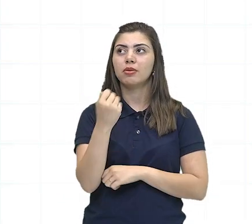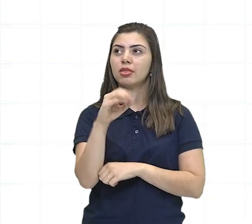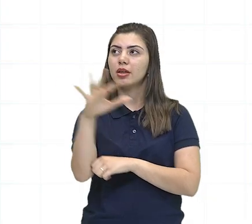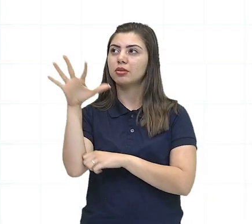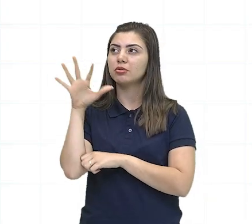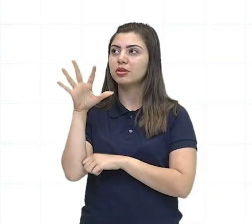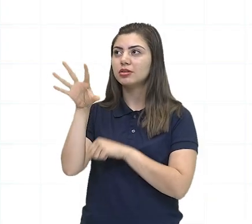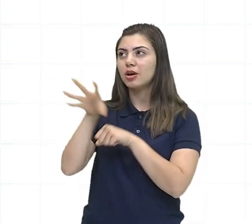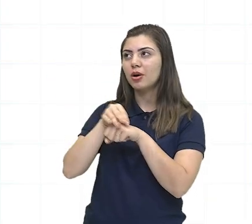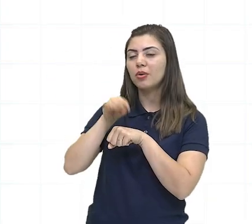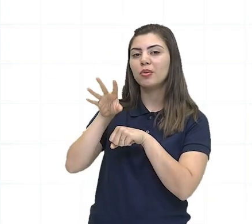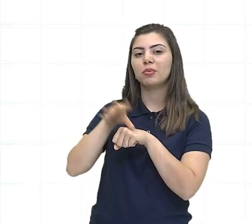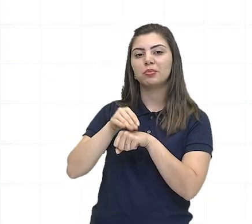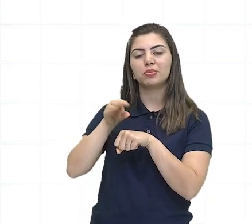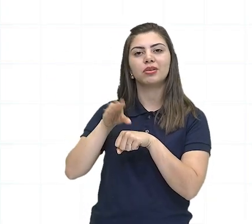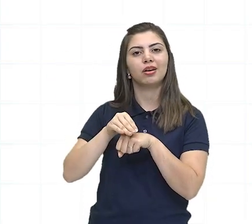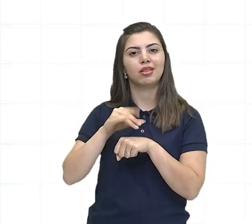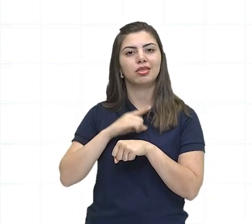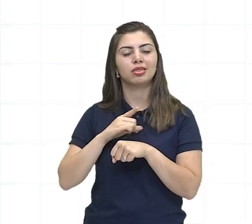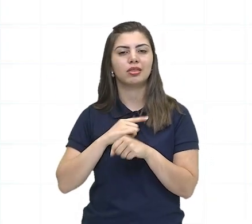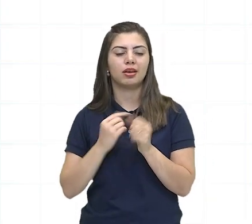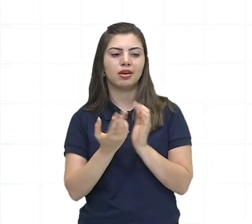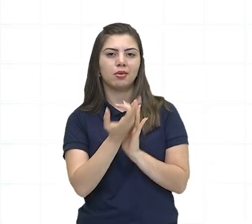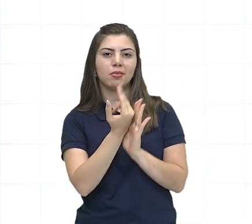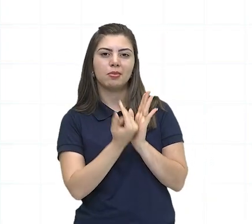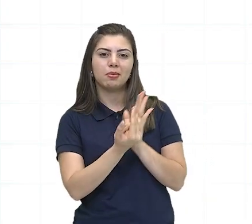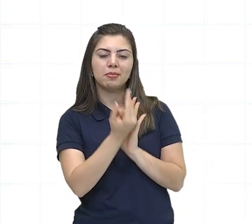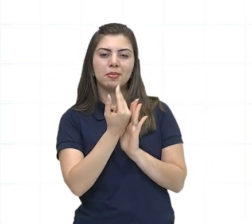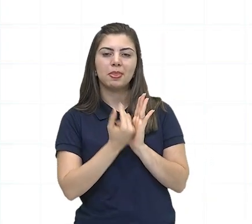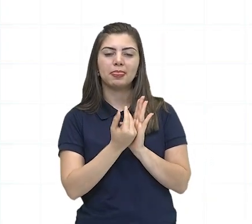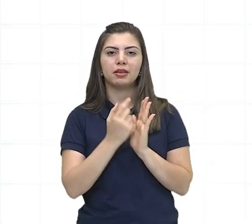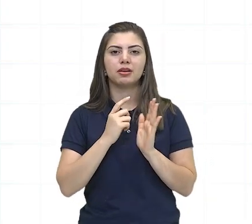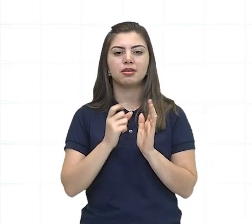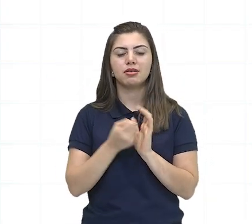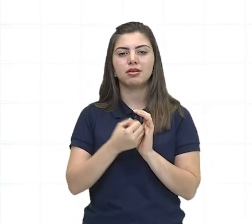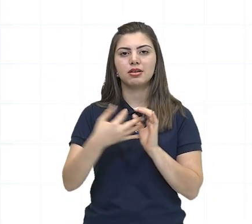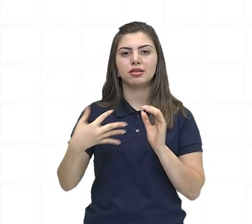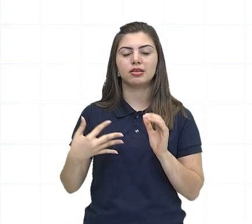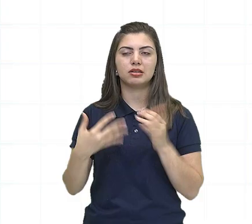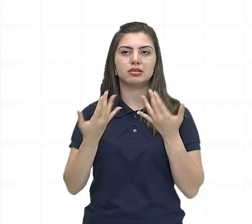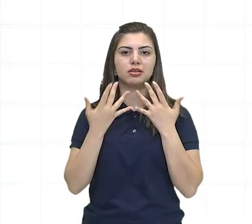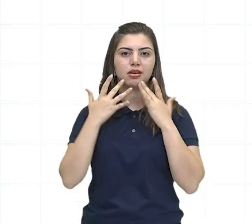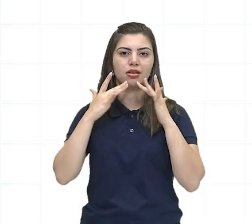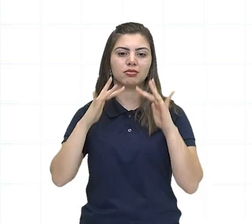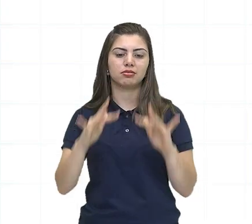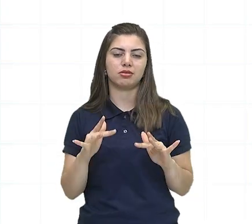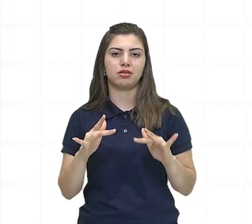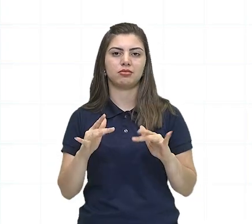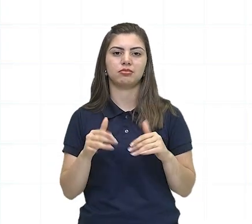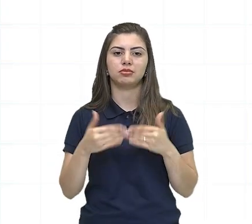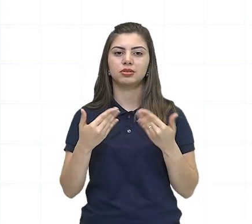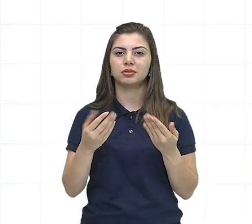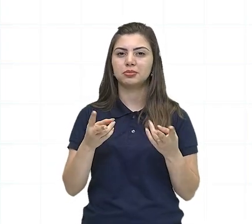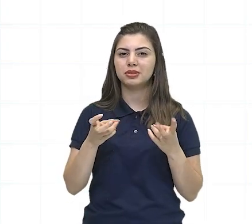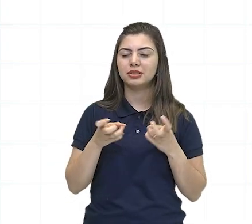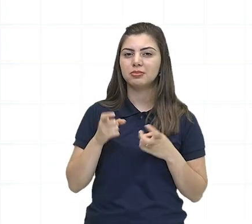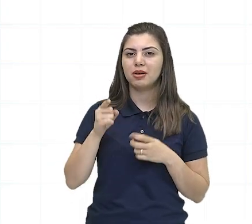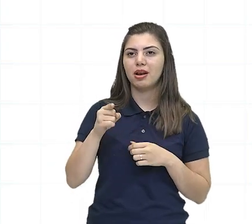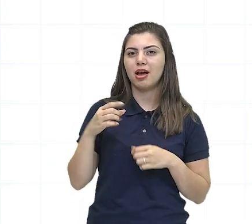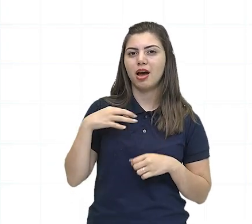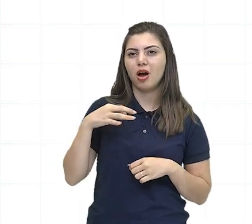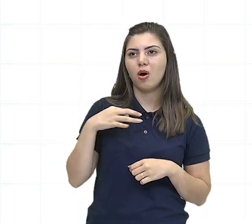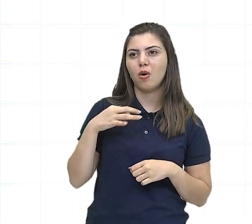africana, com muitos designs incorporando elementos naturais em seus projetos. Então, a moda africana